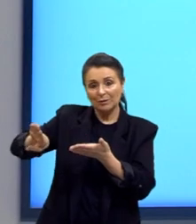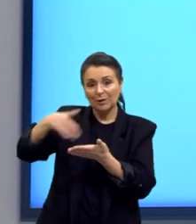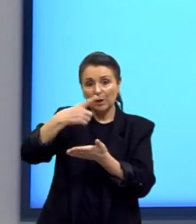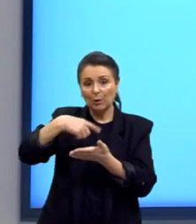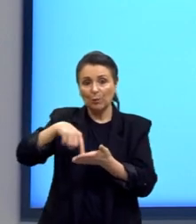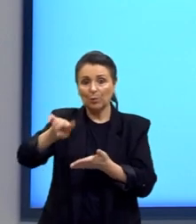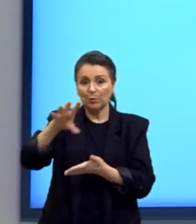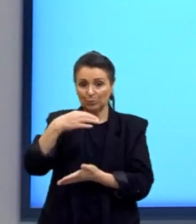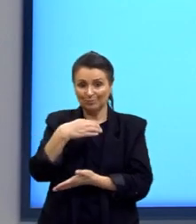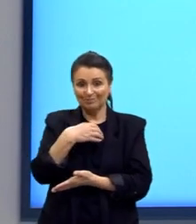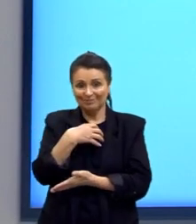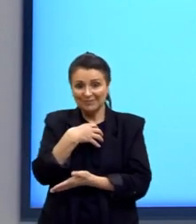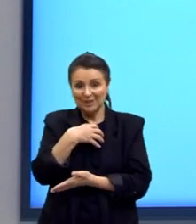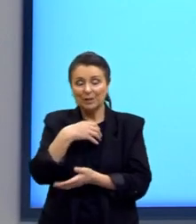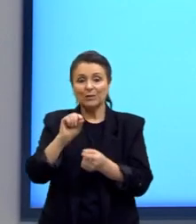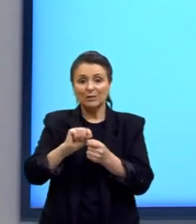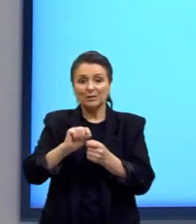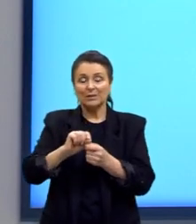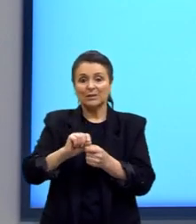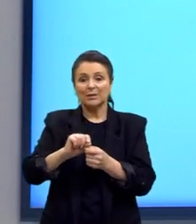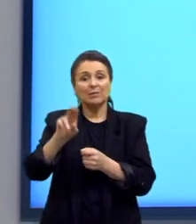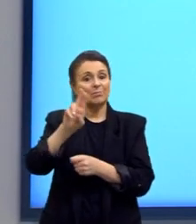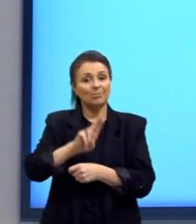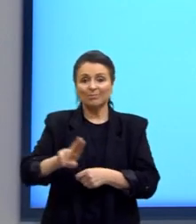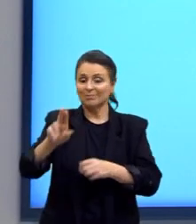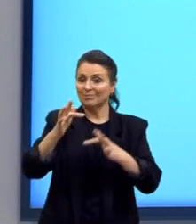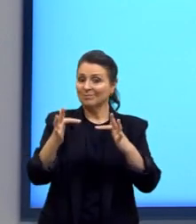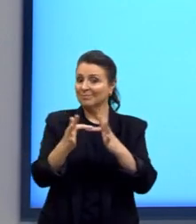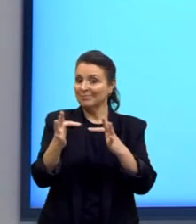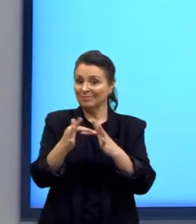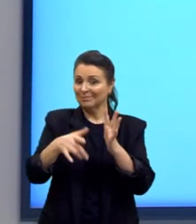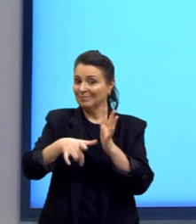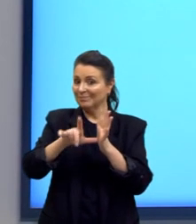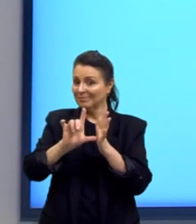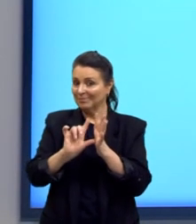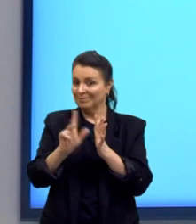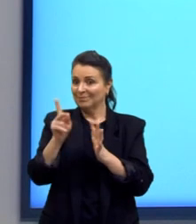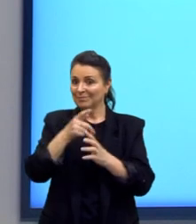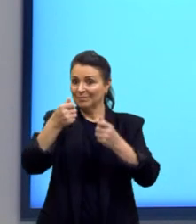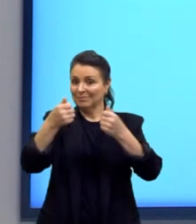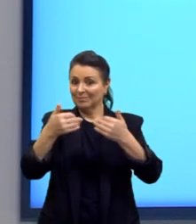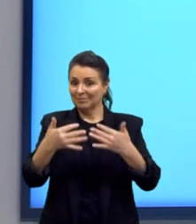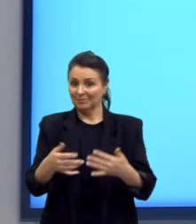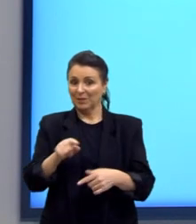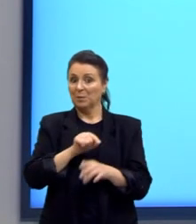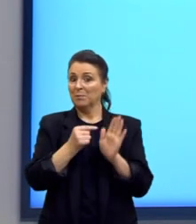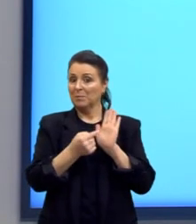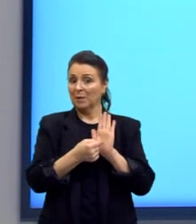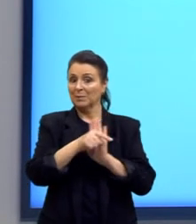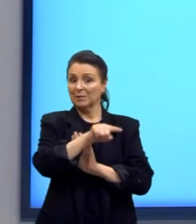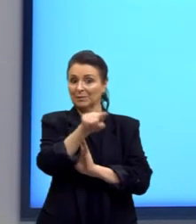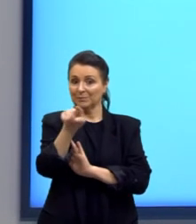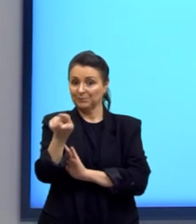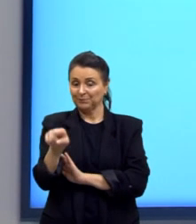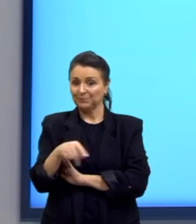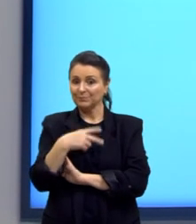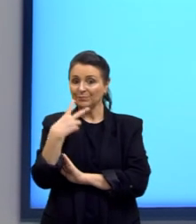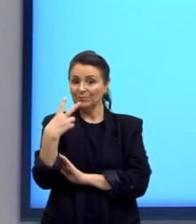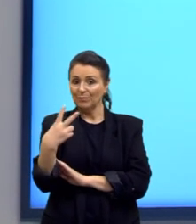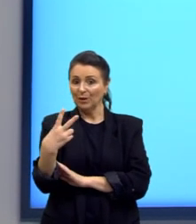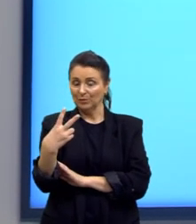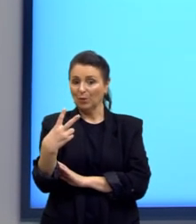forma de chegar no volume sem utilizar essa fórmula né E aí para mostrar para vocês esses dois